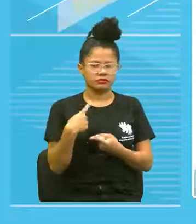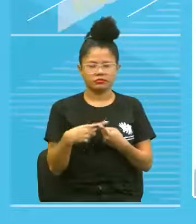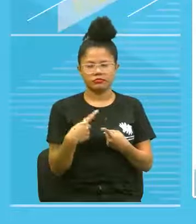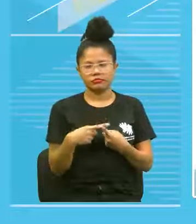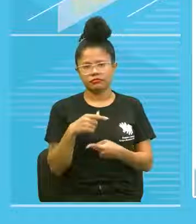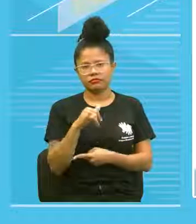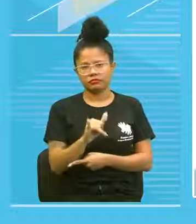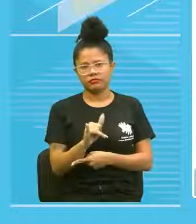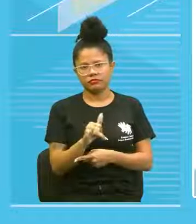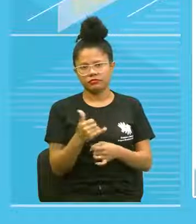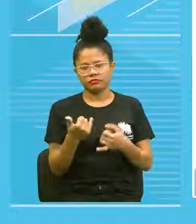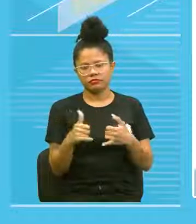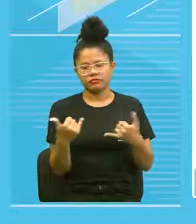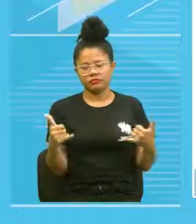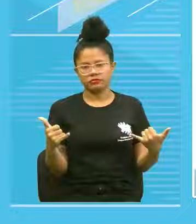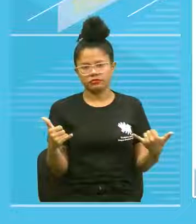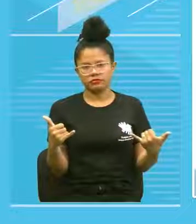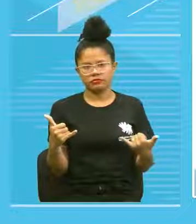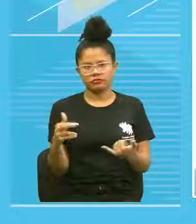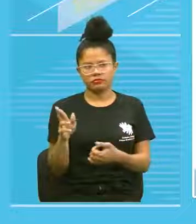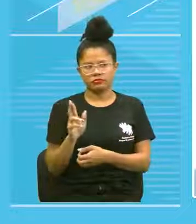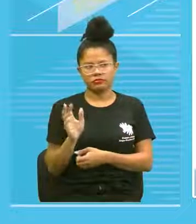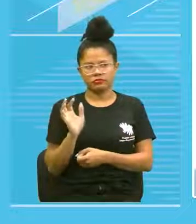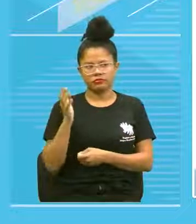quando a energia sobe amigos